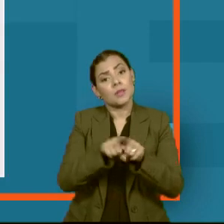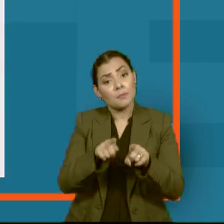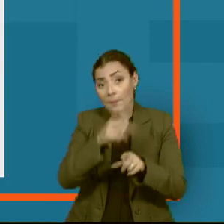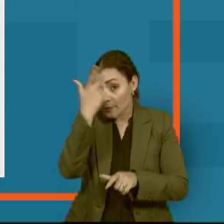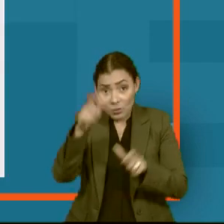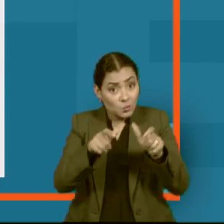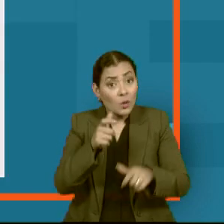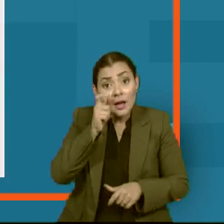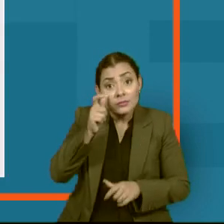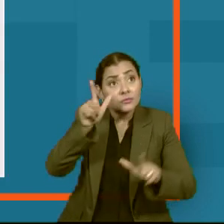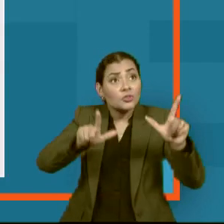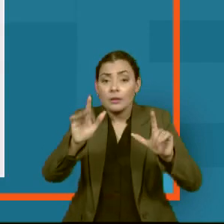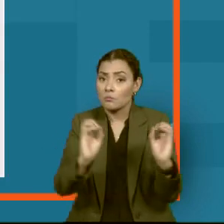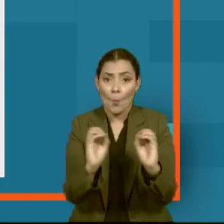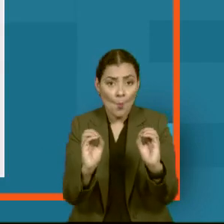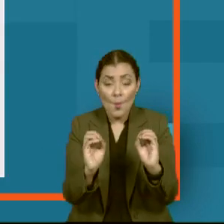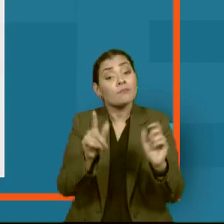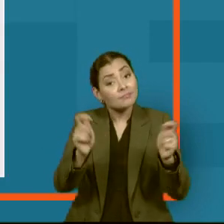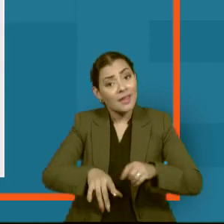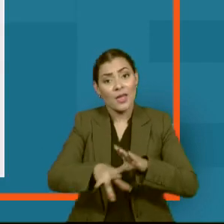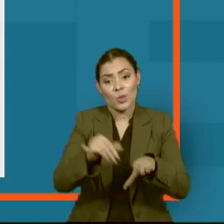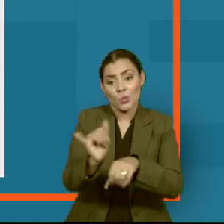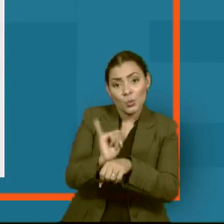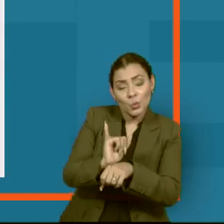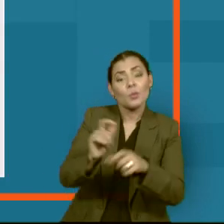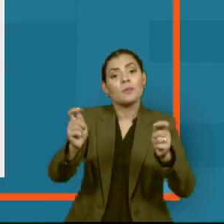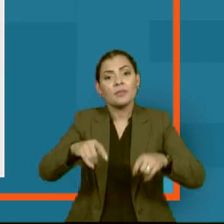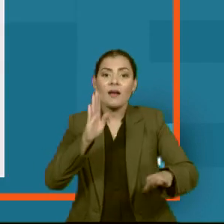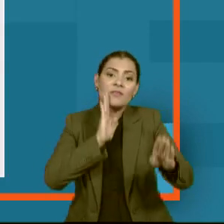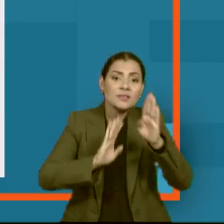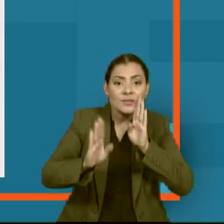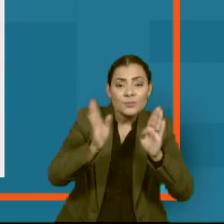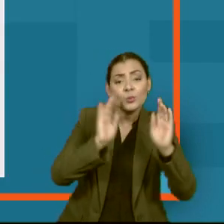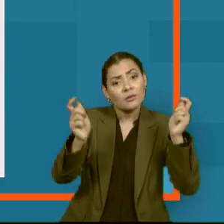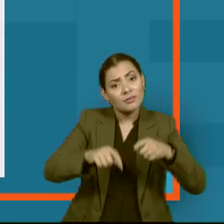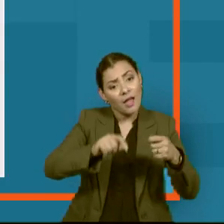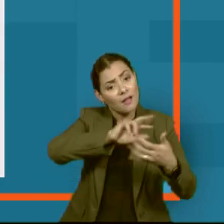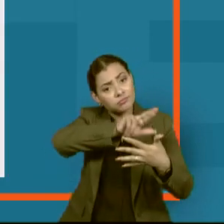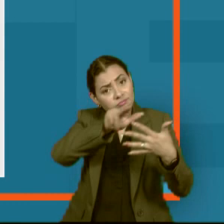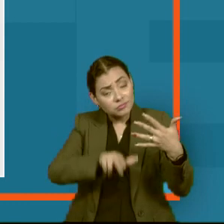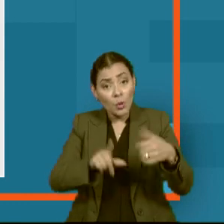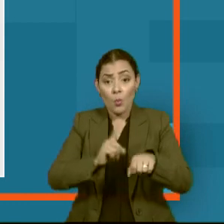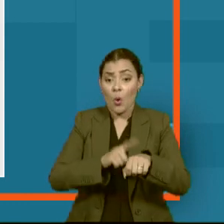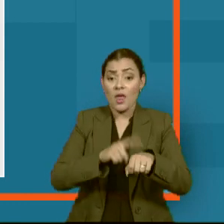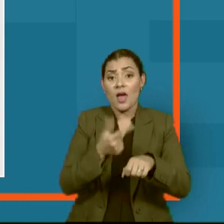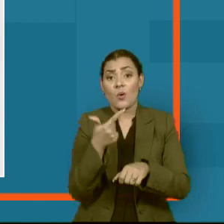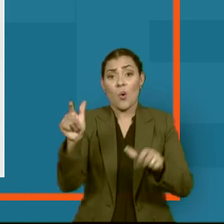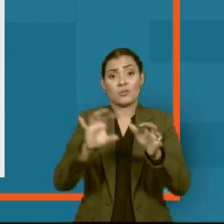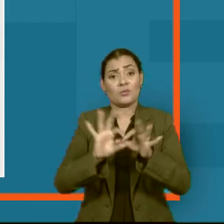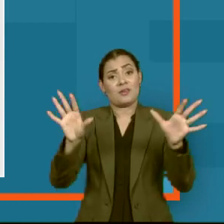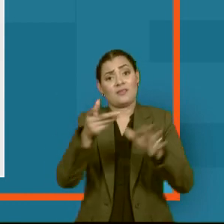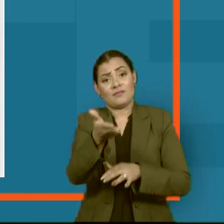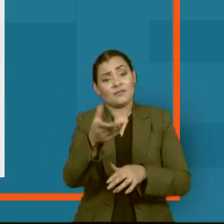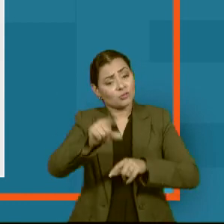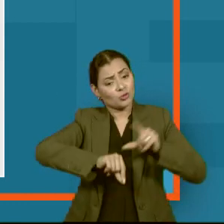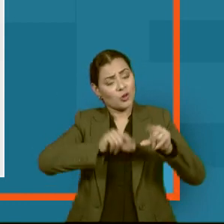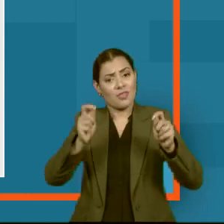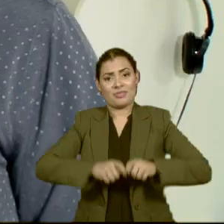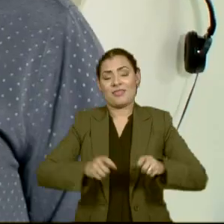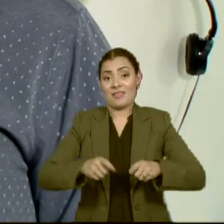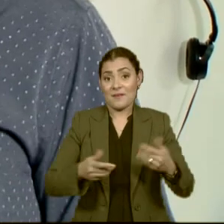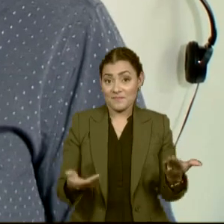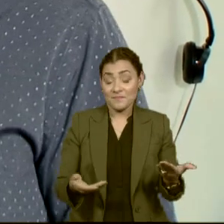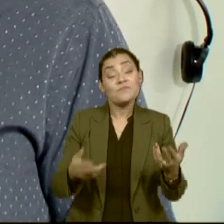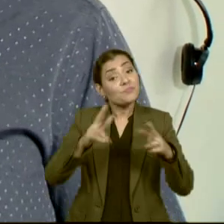Quem não consegue assistir pela televisão depois pode acompanhar ele em um horário que está mais livre para assistir esse programa.